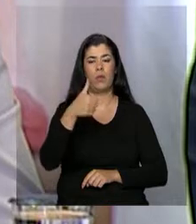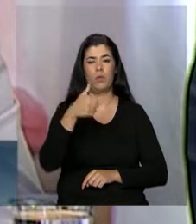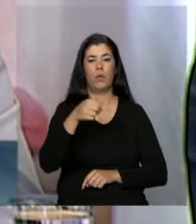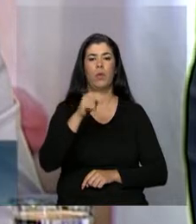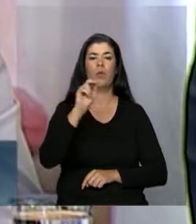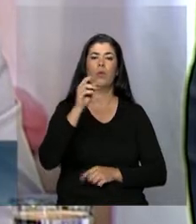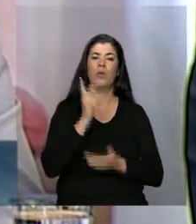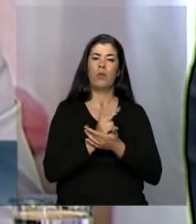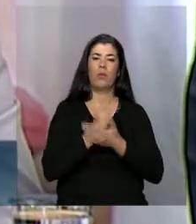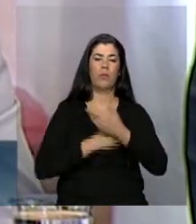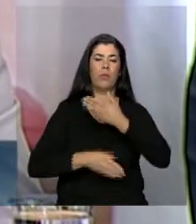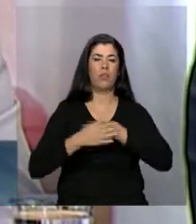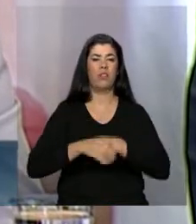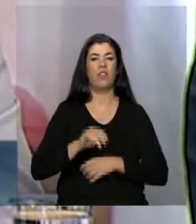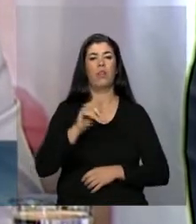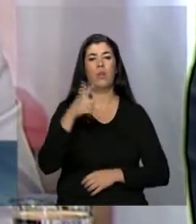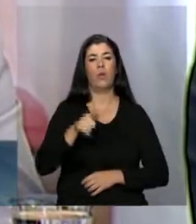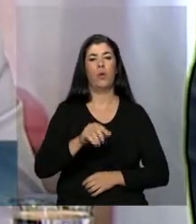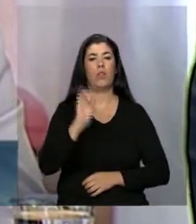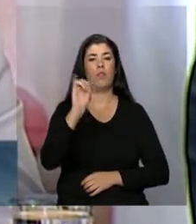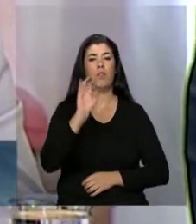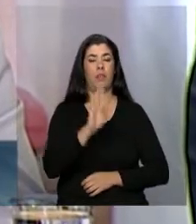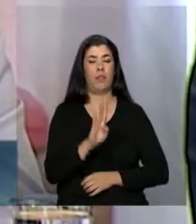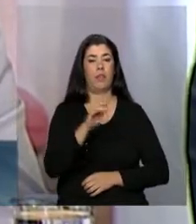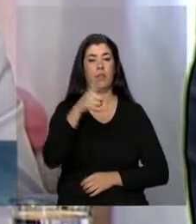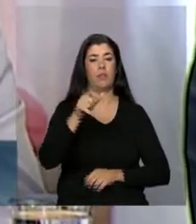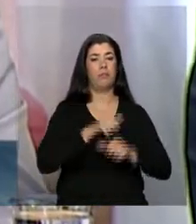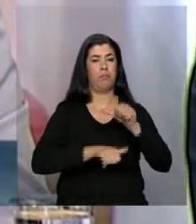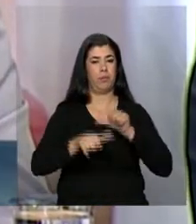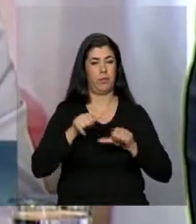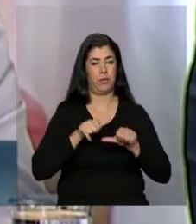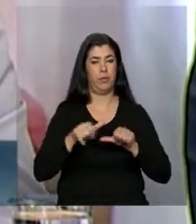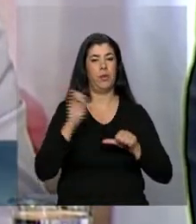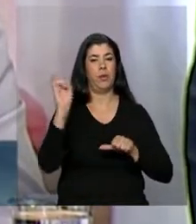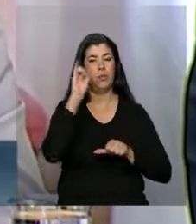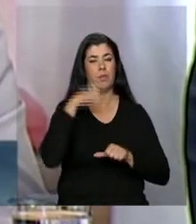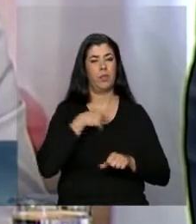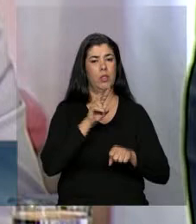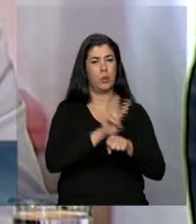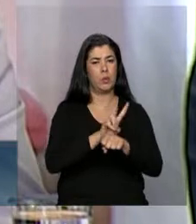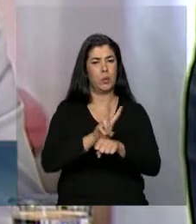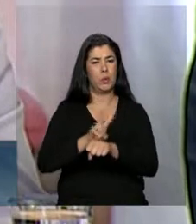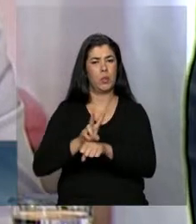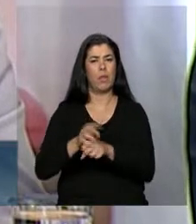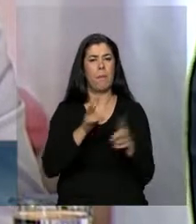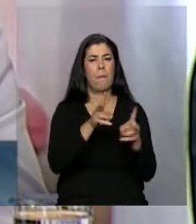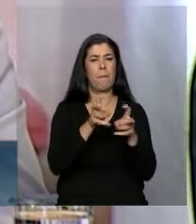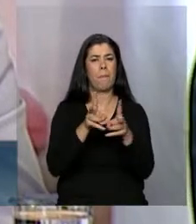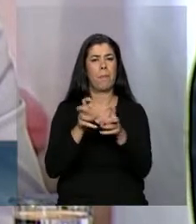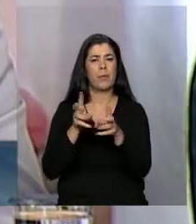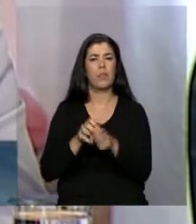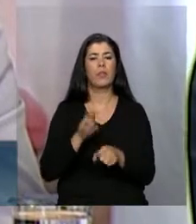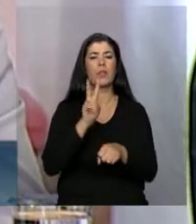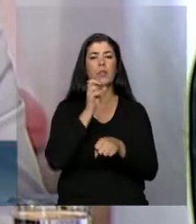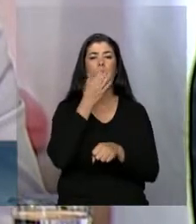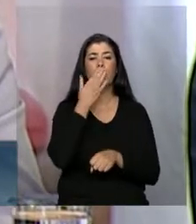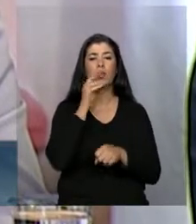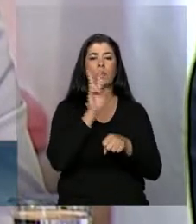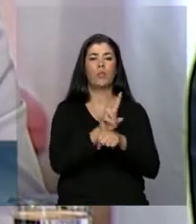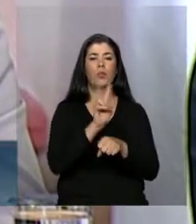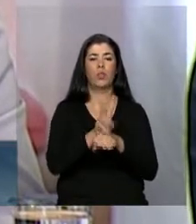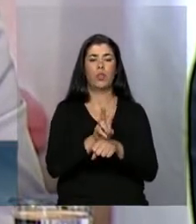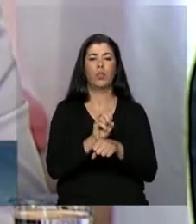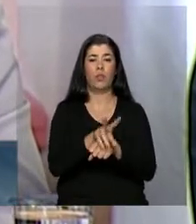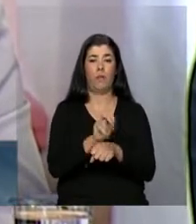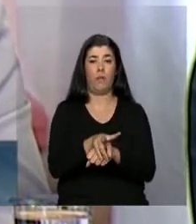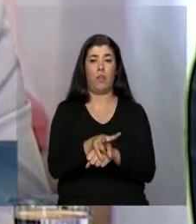e a B, houve uma mudança e, por isso, a necessidade de estarmos fazendo uma vigilância ativa, identificando os vírus da circulação de